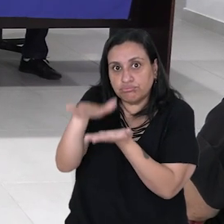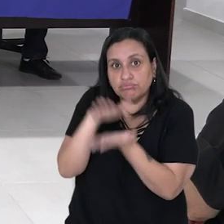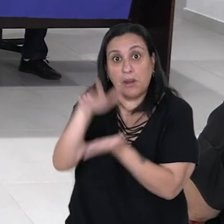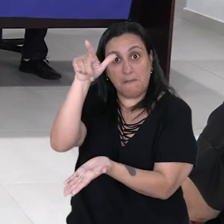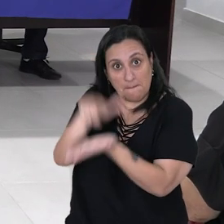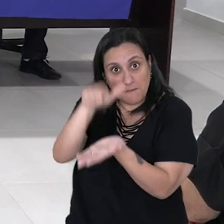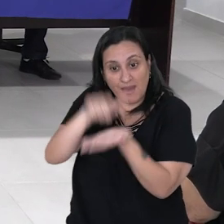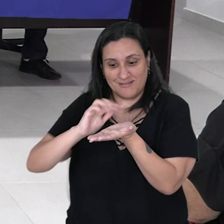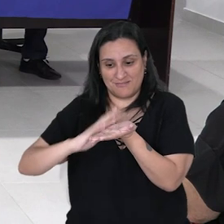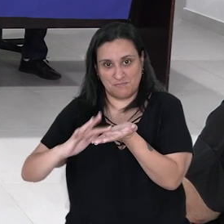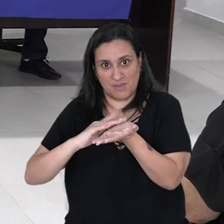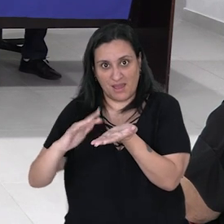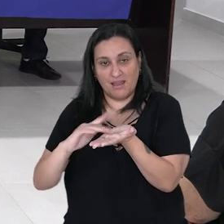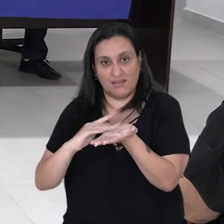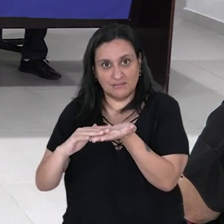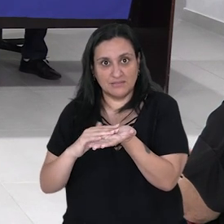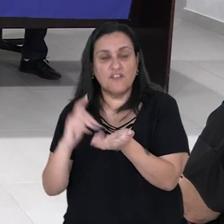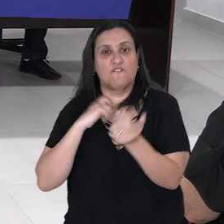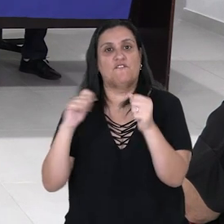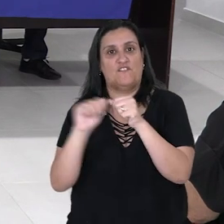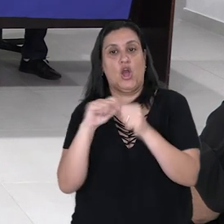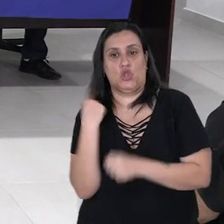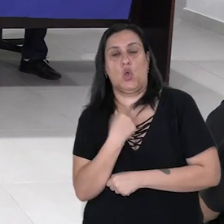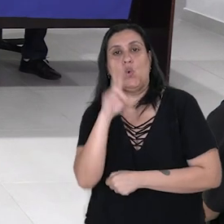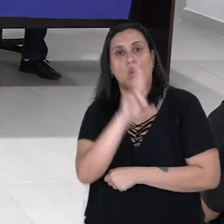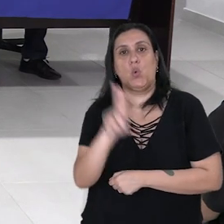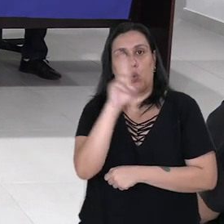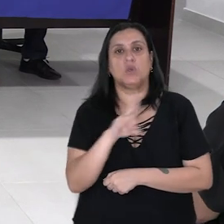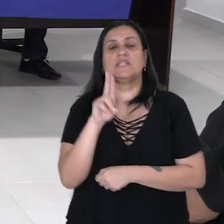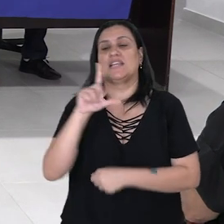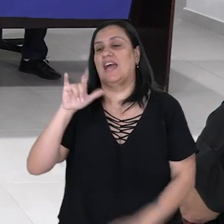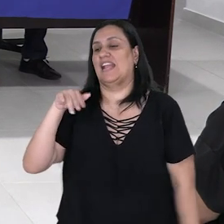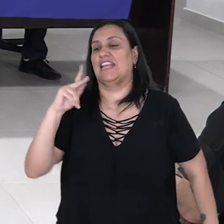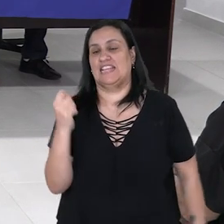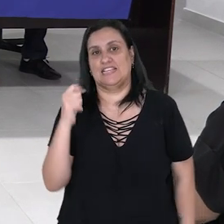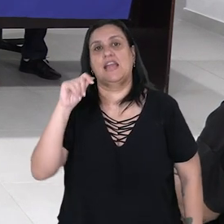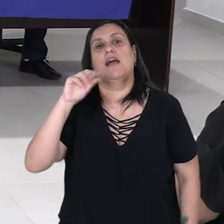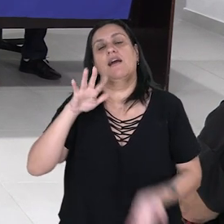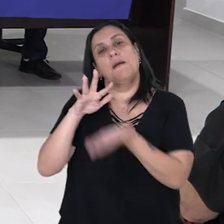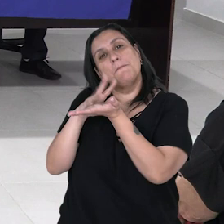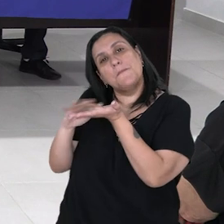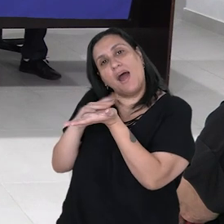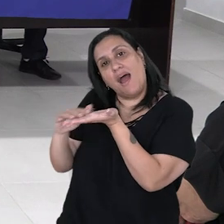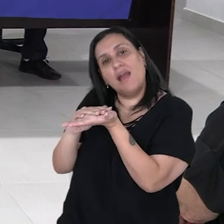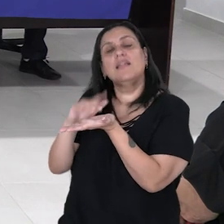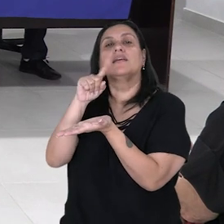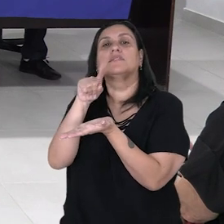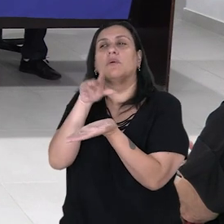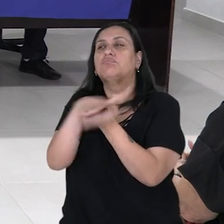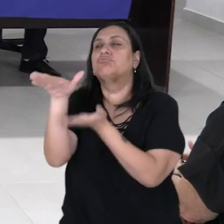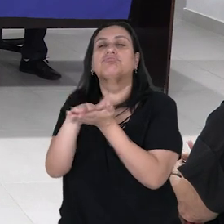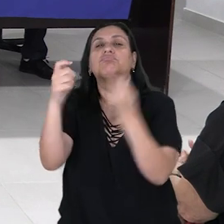papel ou a linha Braille, que hoje a gente usa a linha Braille, então a gente não perde tanto tempo